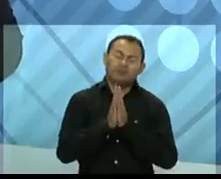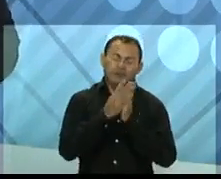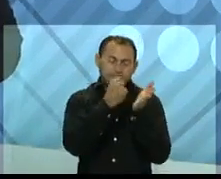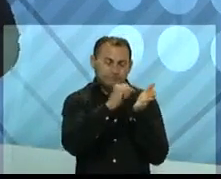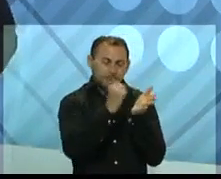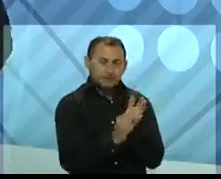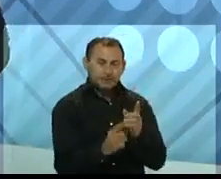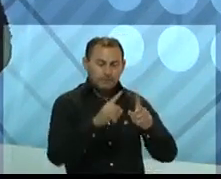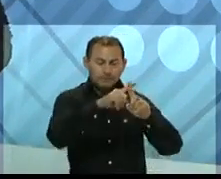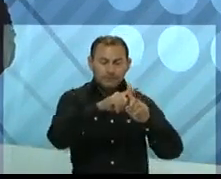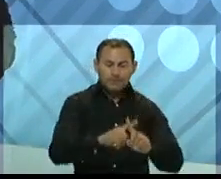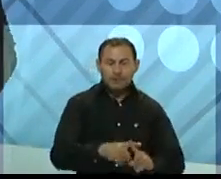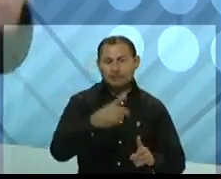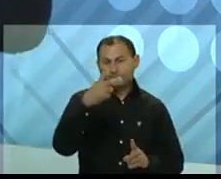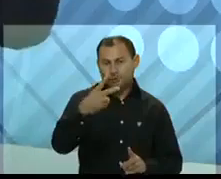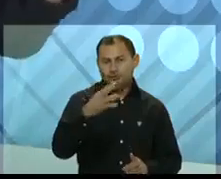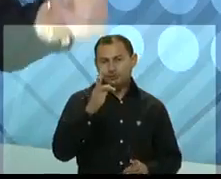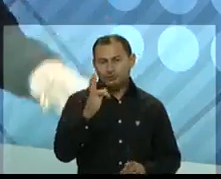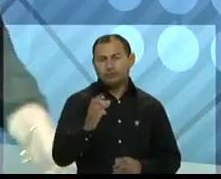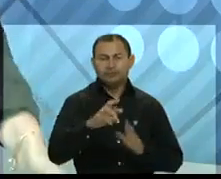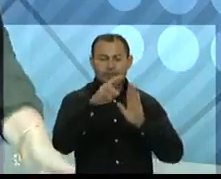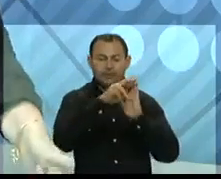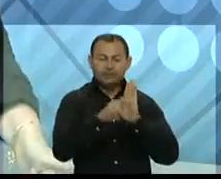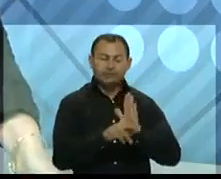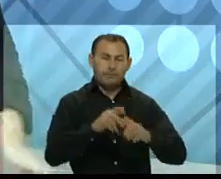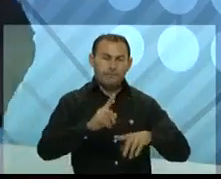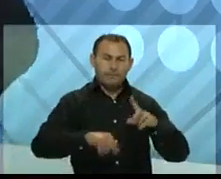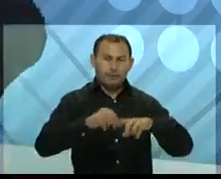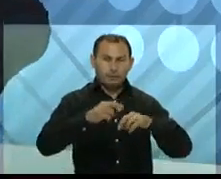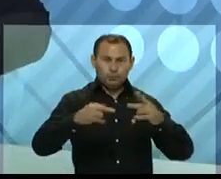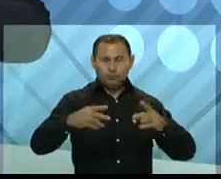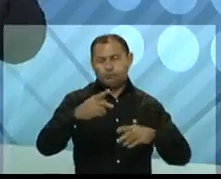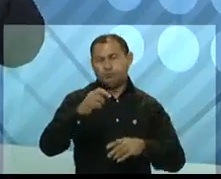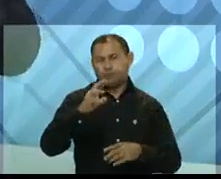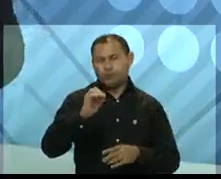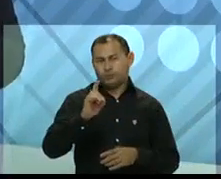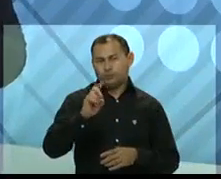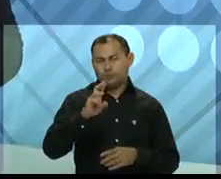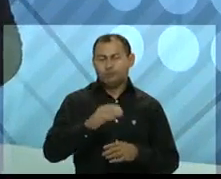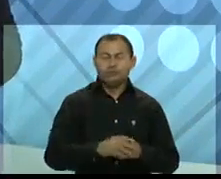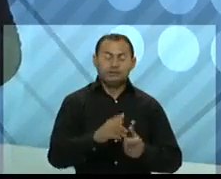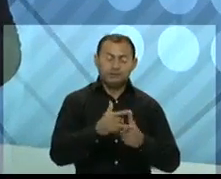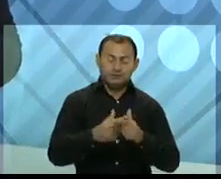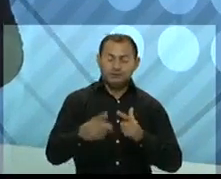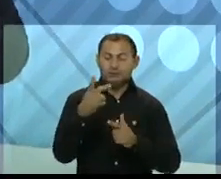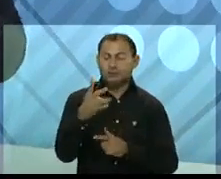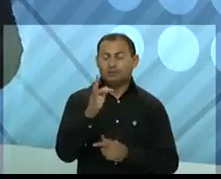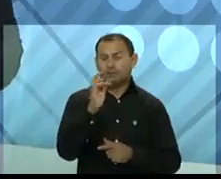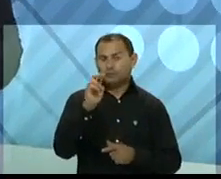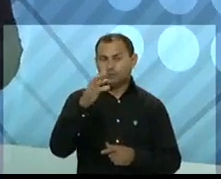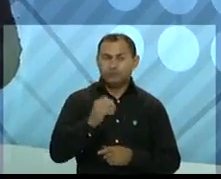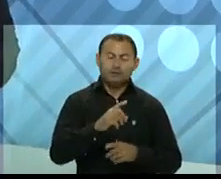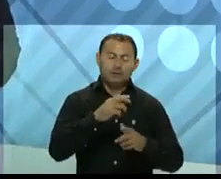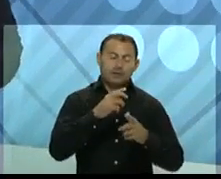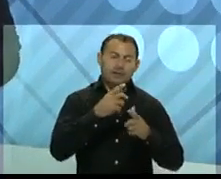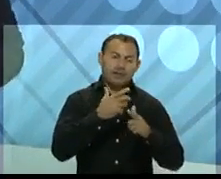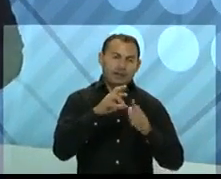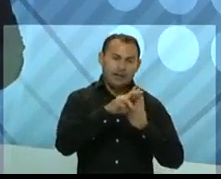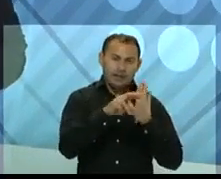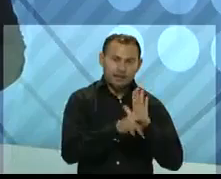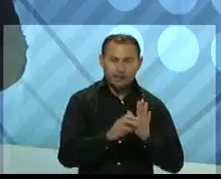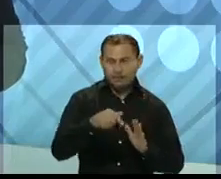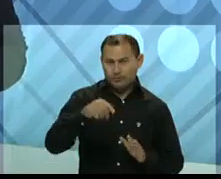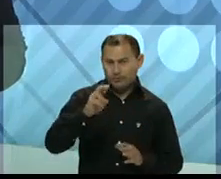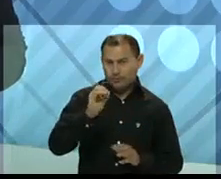tenho multiplicação de duas funções, regra do produto. Se eu tenho a divisão de duas funções, regra do quociente. E assim a